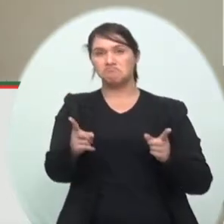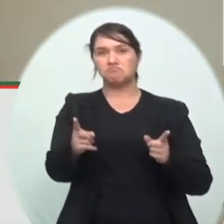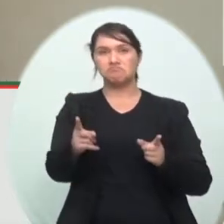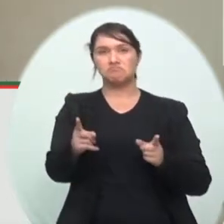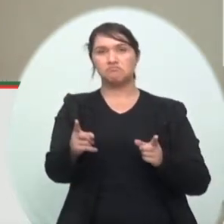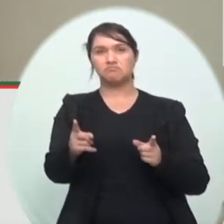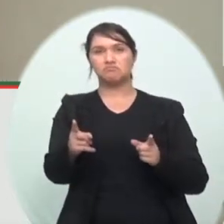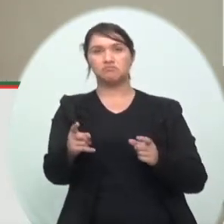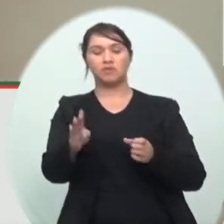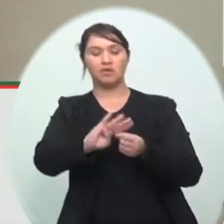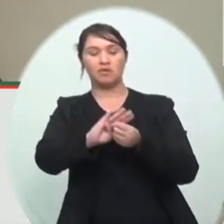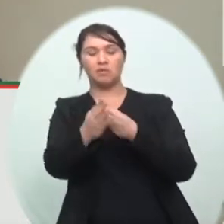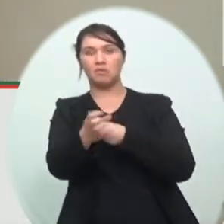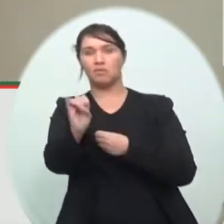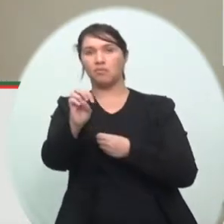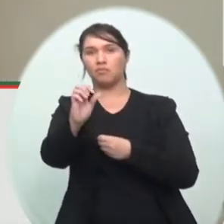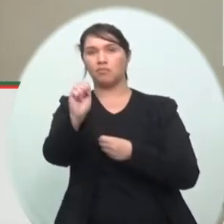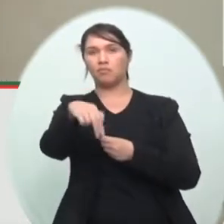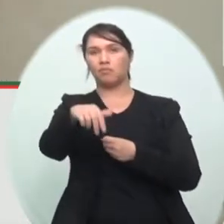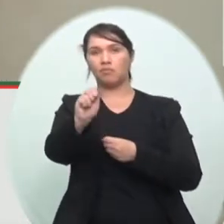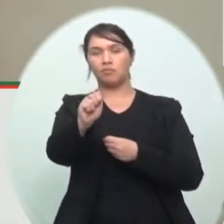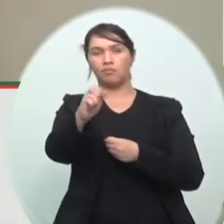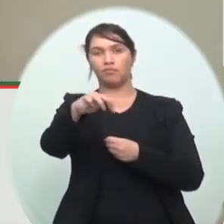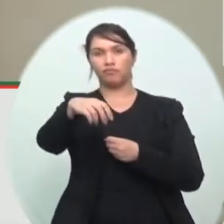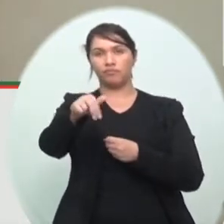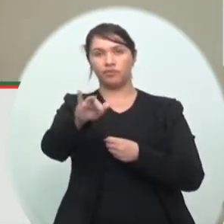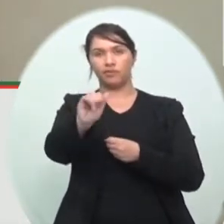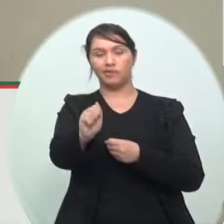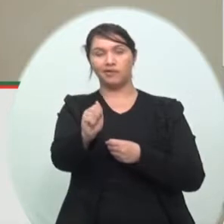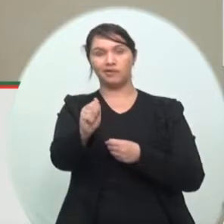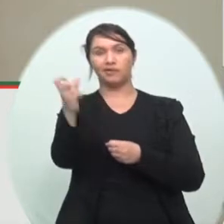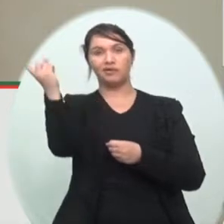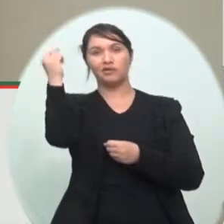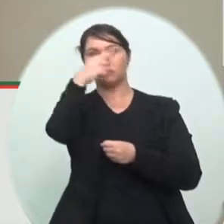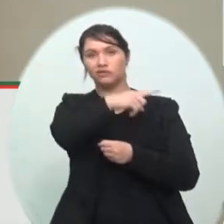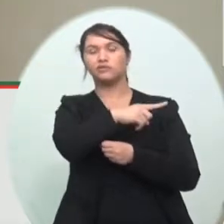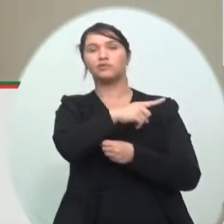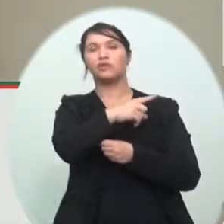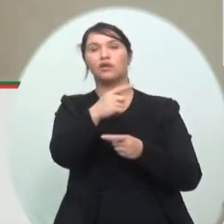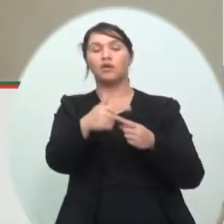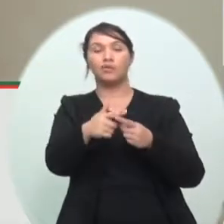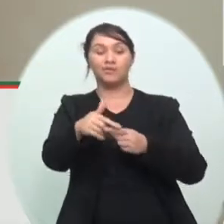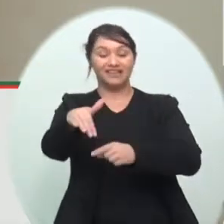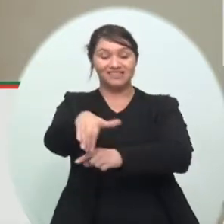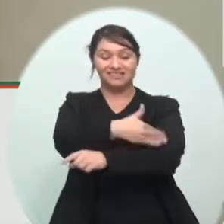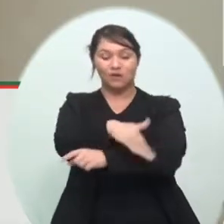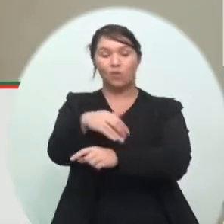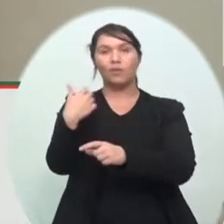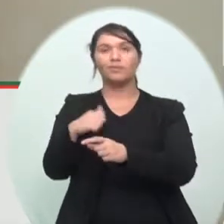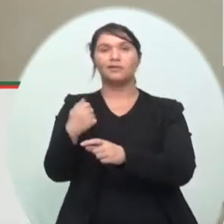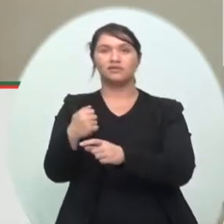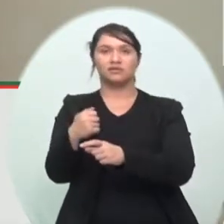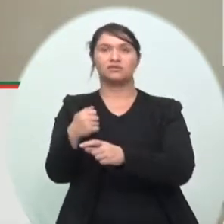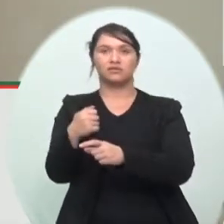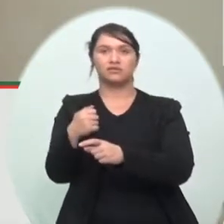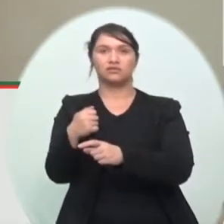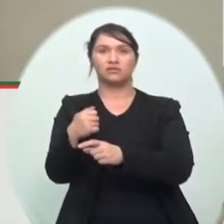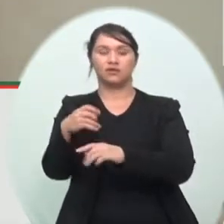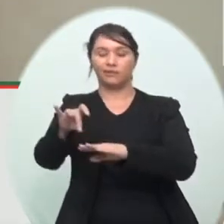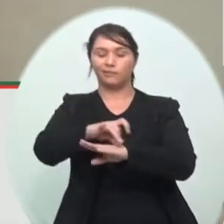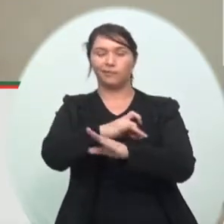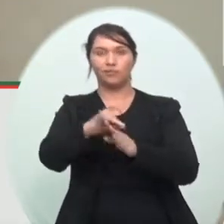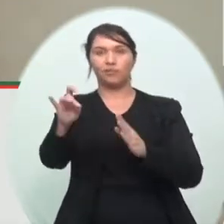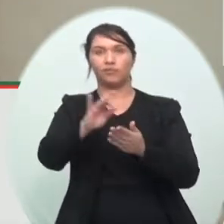Ana Maria, Girassóis, Vida Nova, todos passam por esse pequeno acesso, por esse pequeno trecho de 50